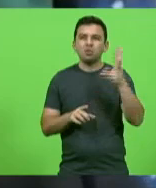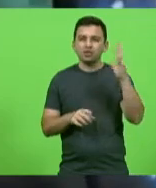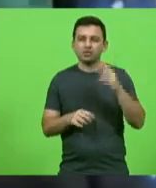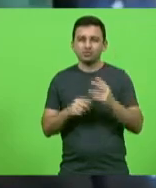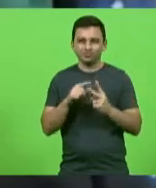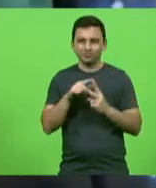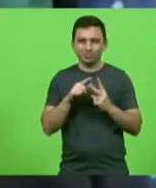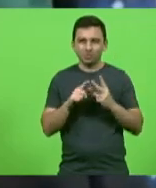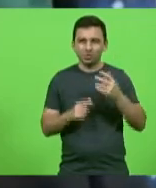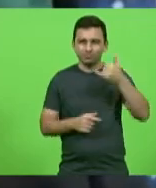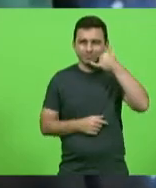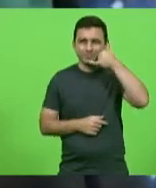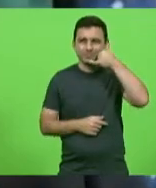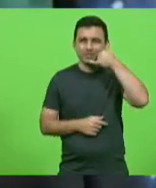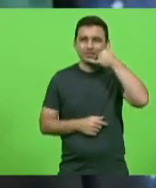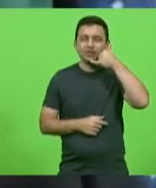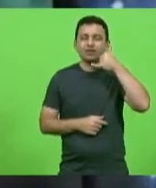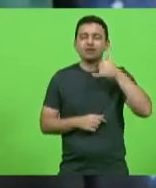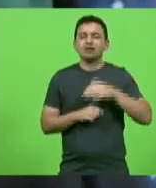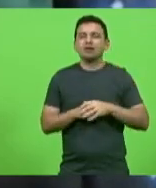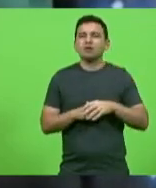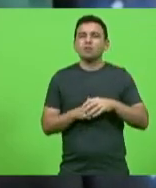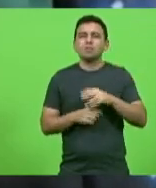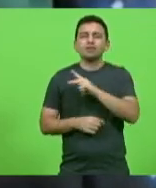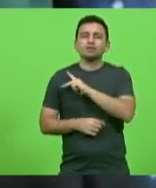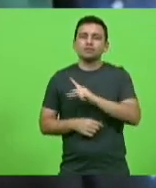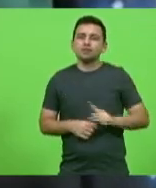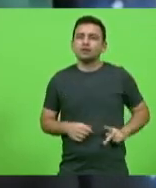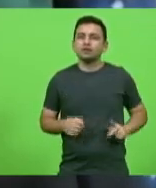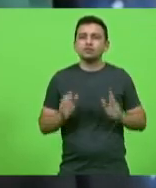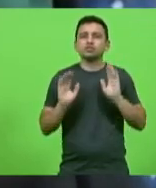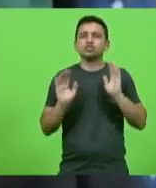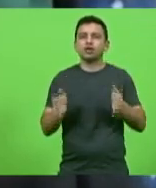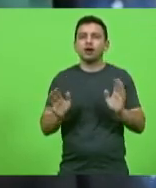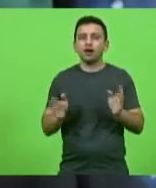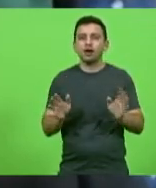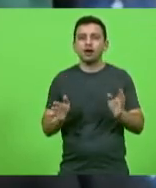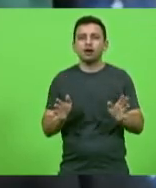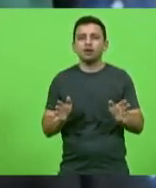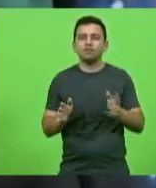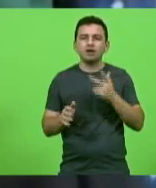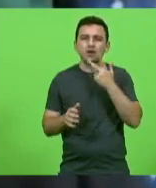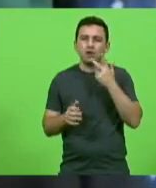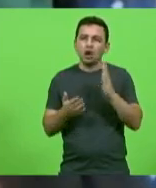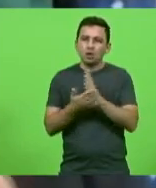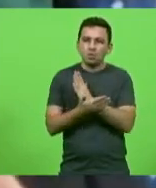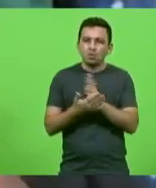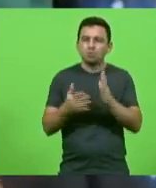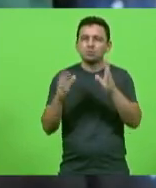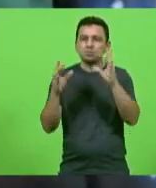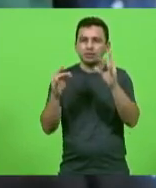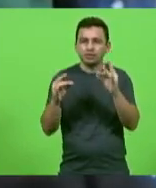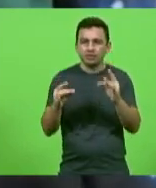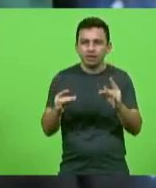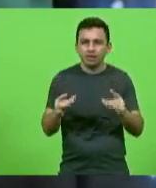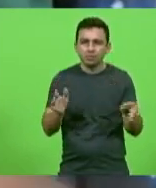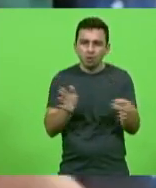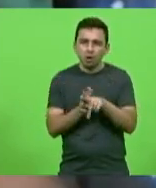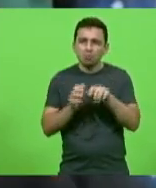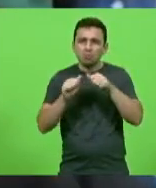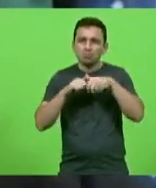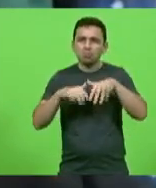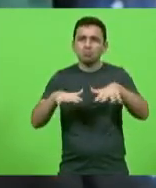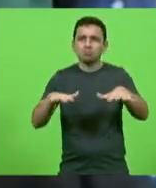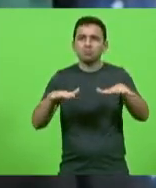telefonemas este Presidente já que sobrou que diante das peculiaridades do momento da pandemia poder-se-ia admitir